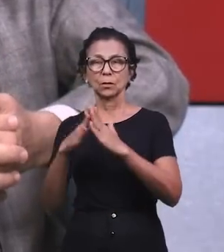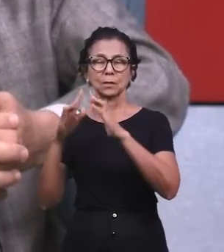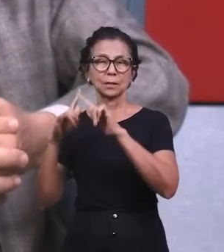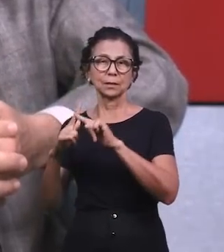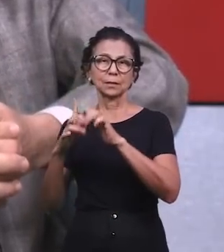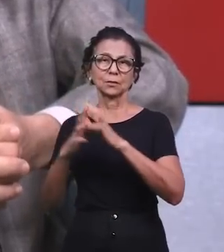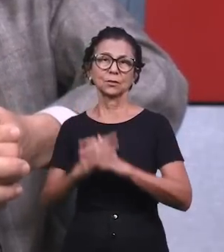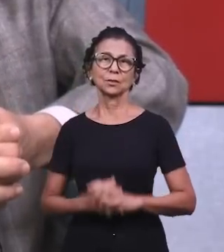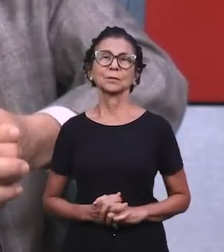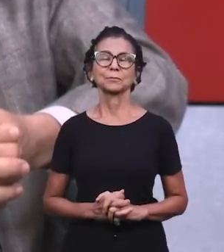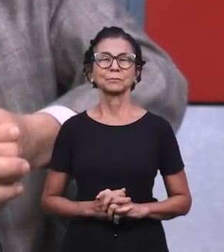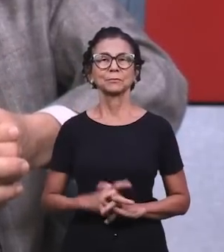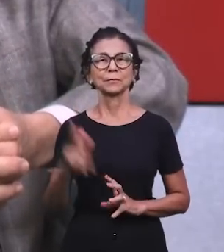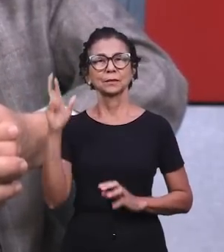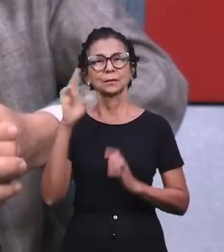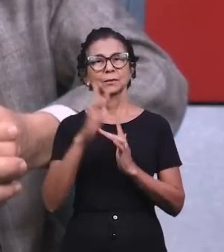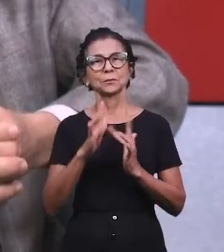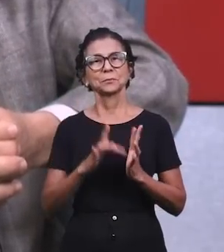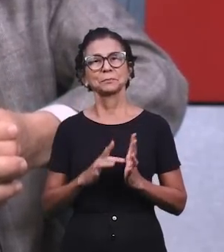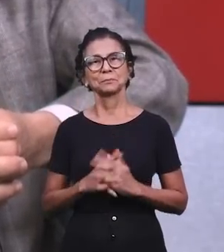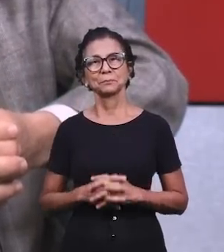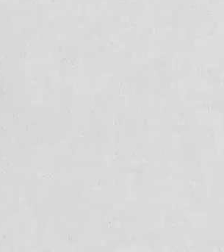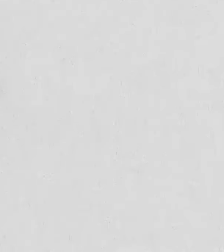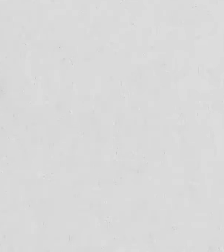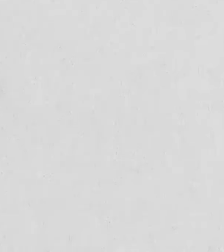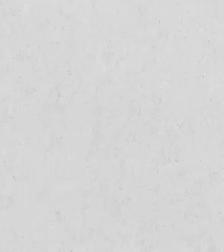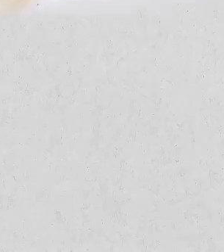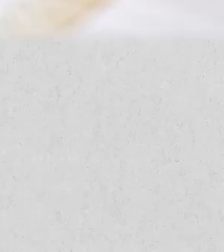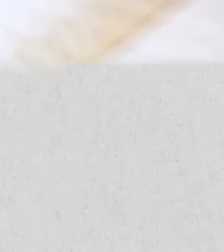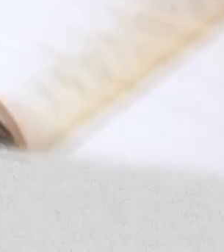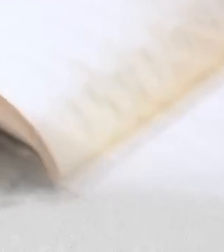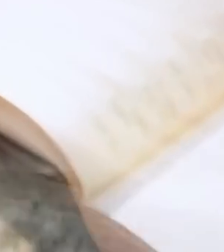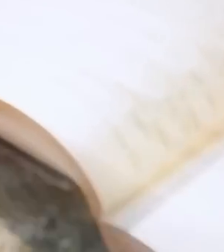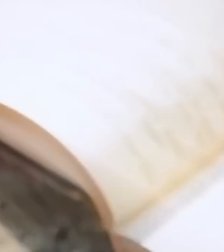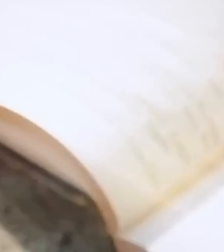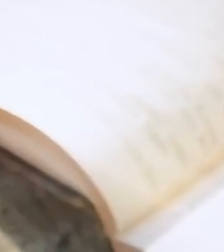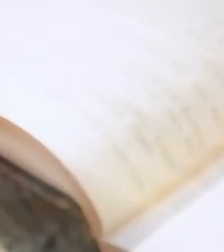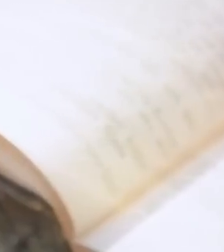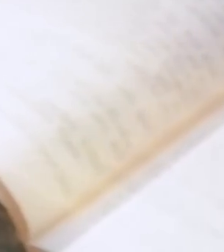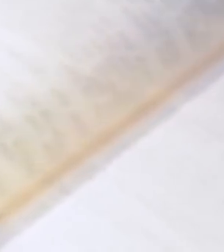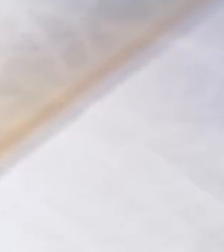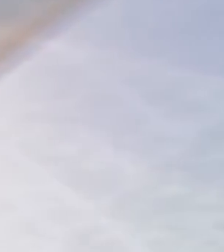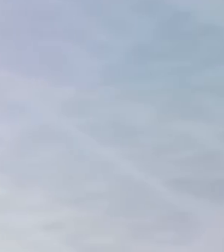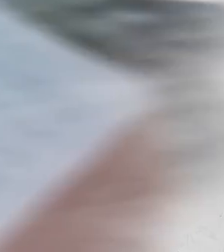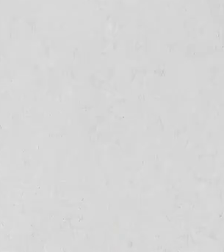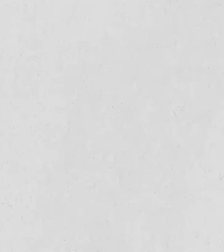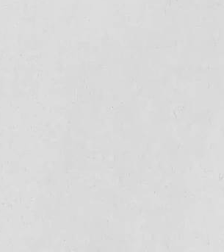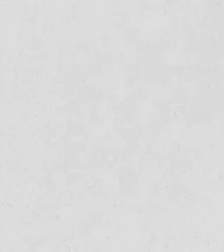na vida da igreja. A paz do Senhor, irmãos.